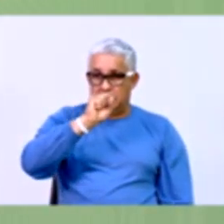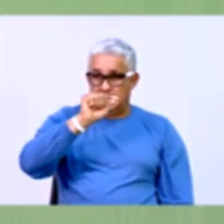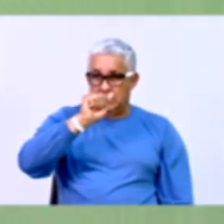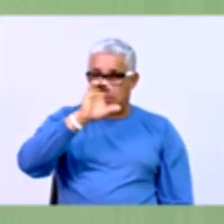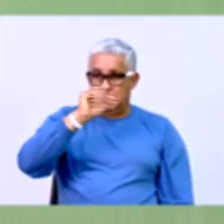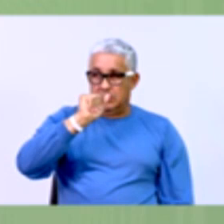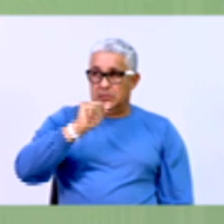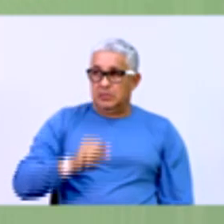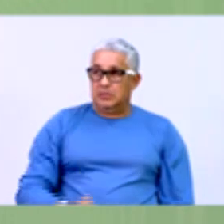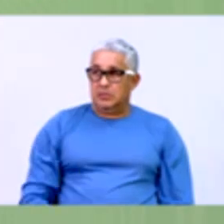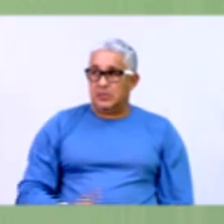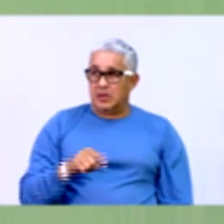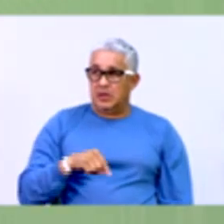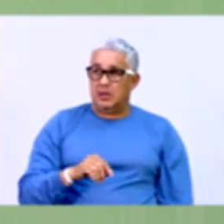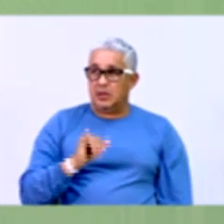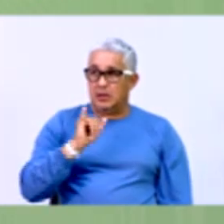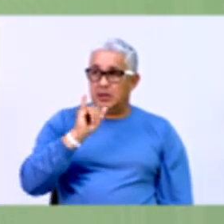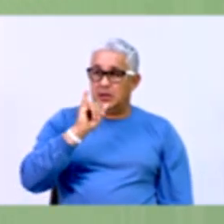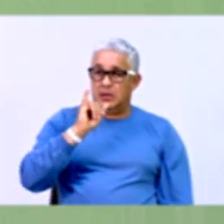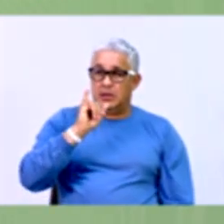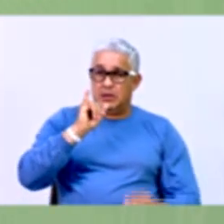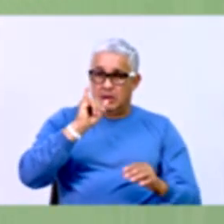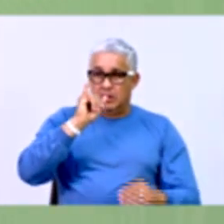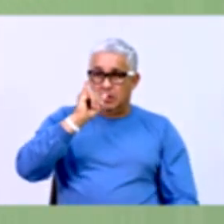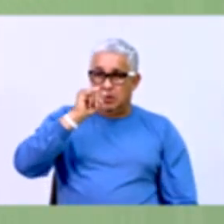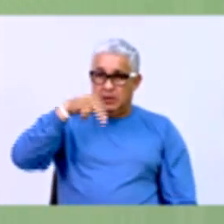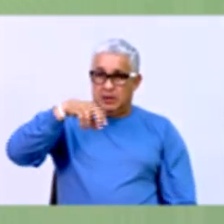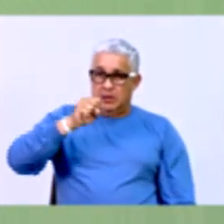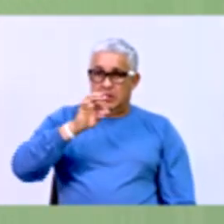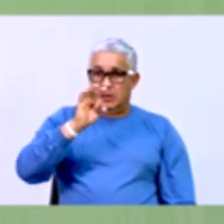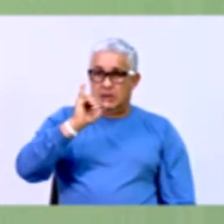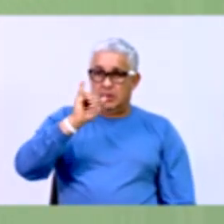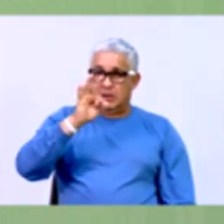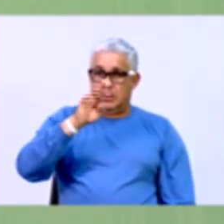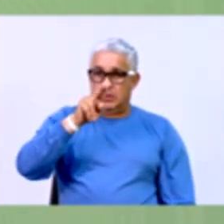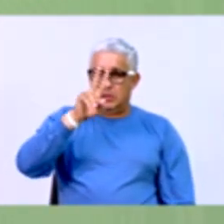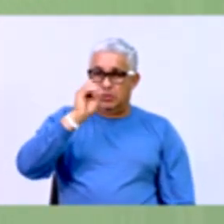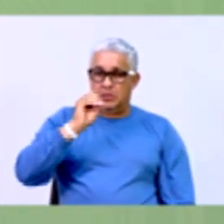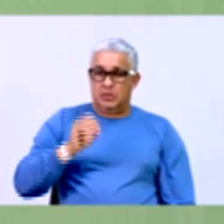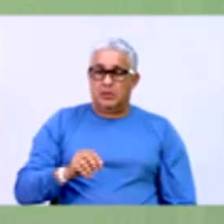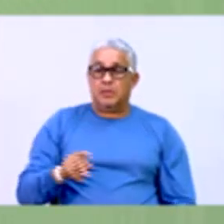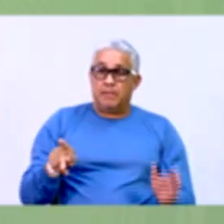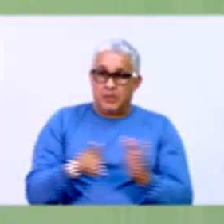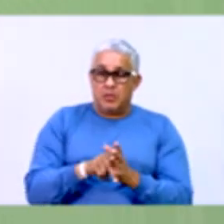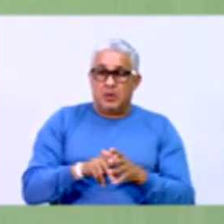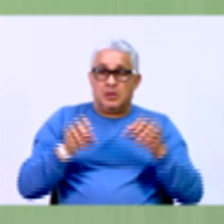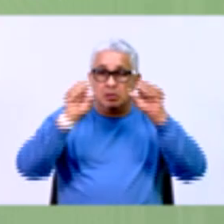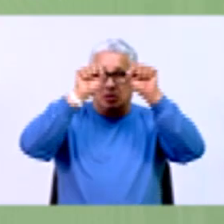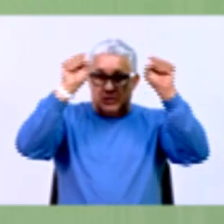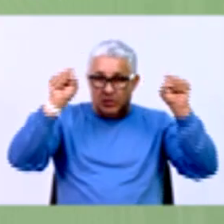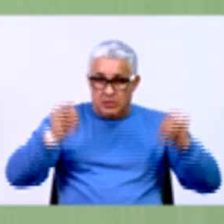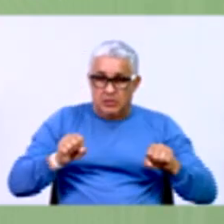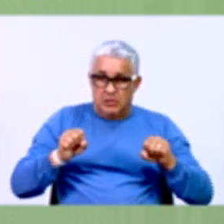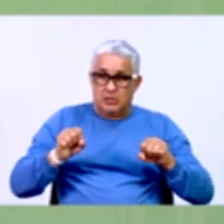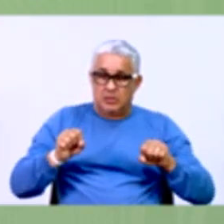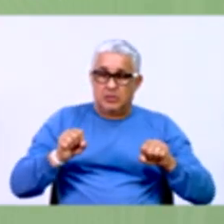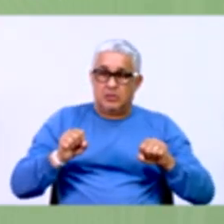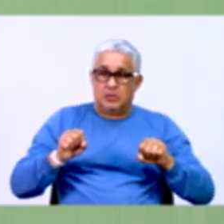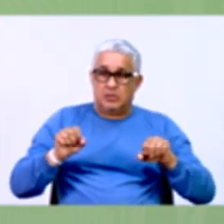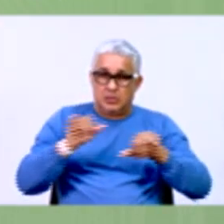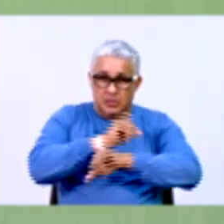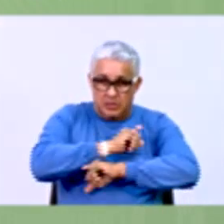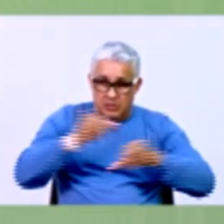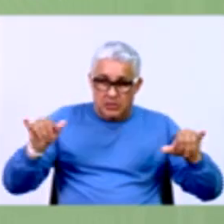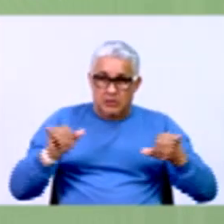dedica exatamente a essa questão de auditorias em sistemas de informação, e o Comitê de Padrões